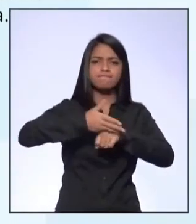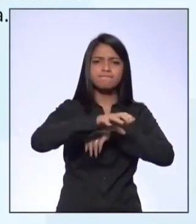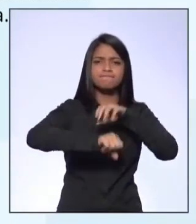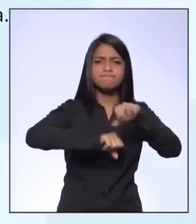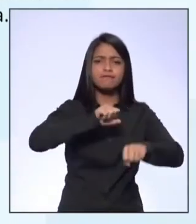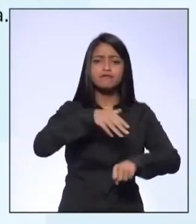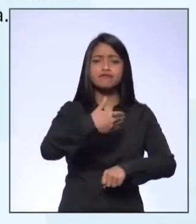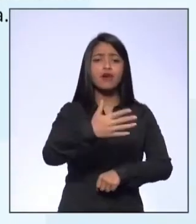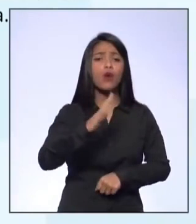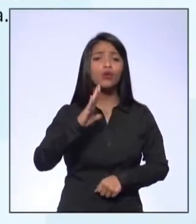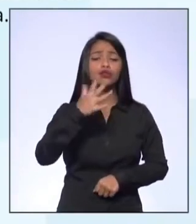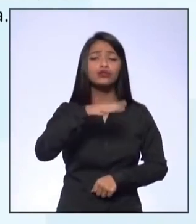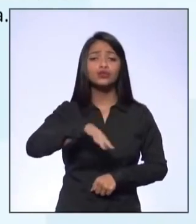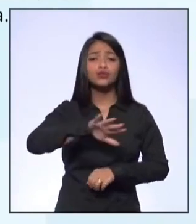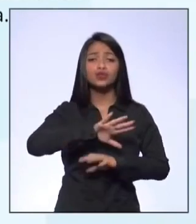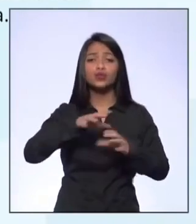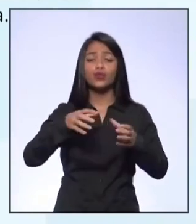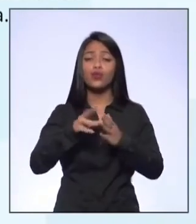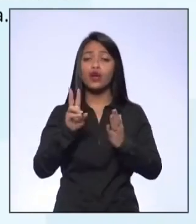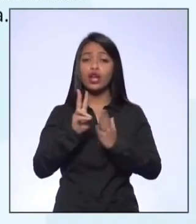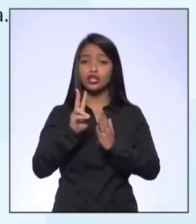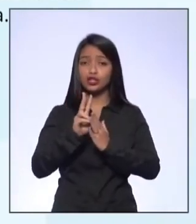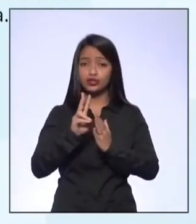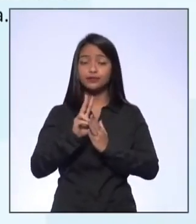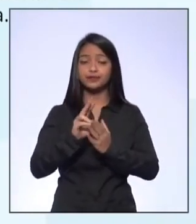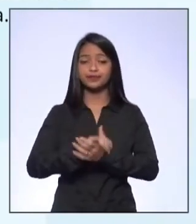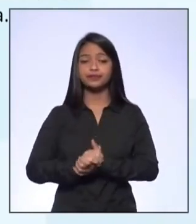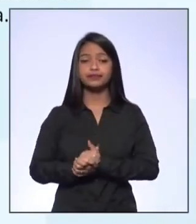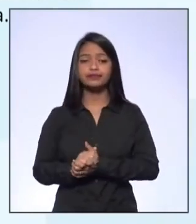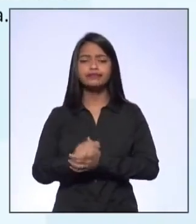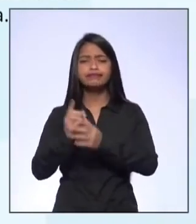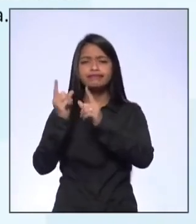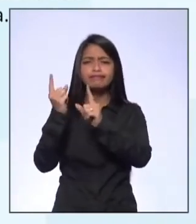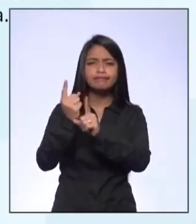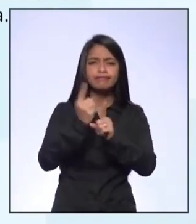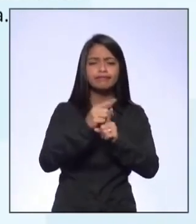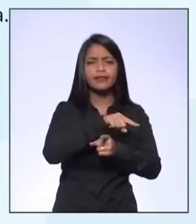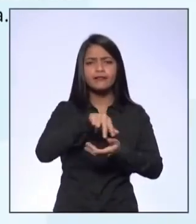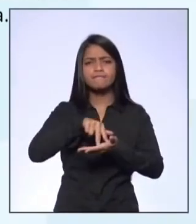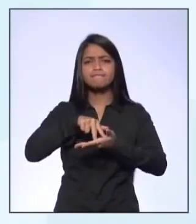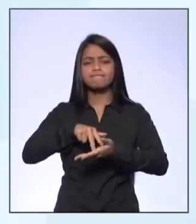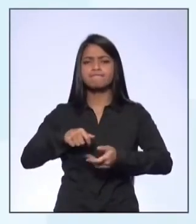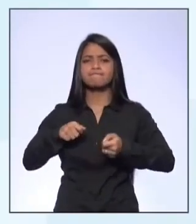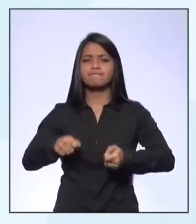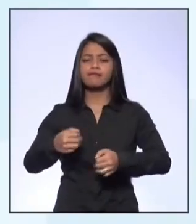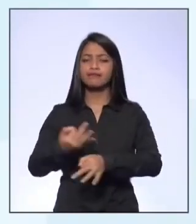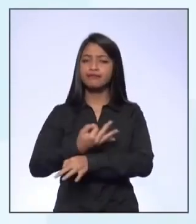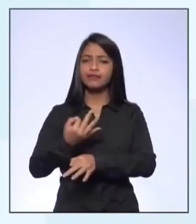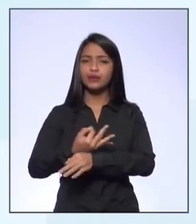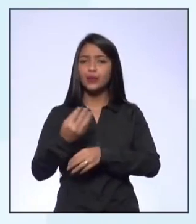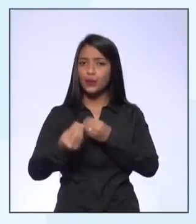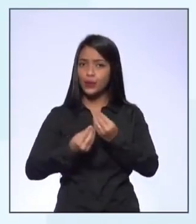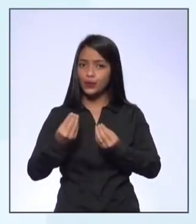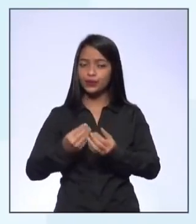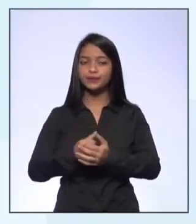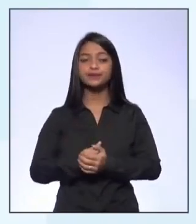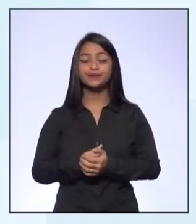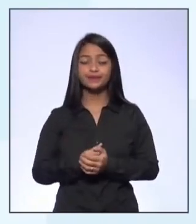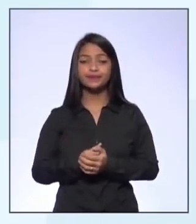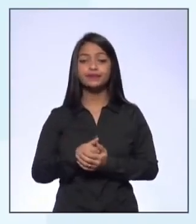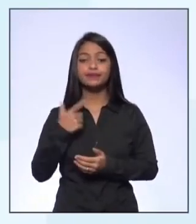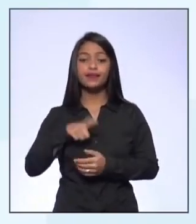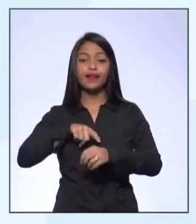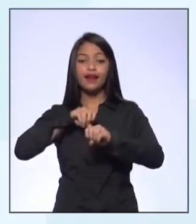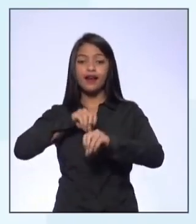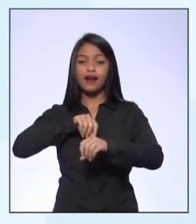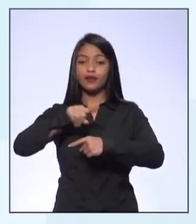populações ameríndias, identificando as principais formas de resistência. O objetivo da